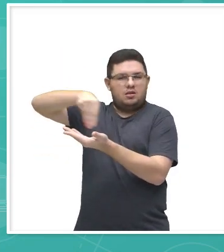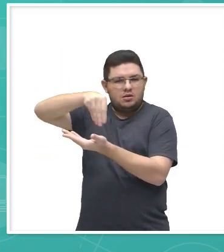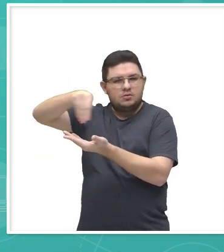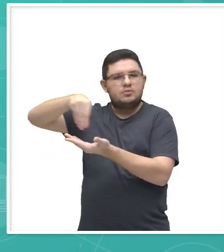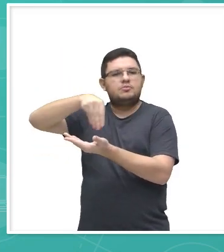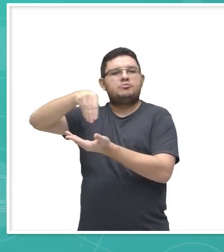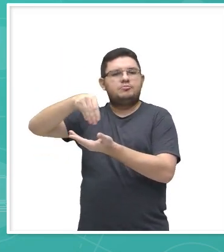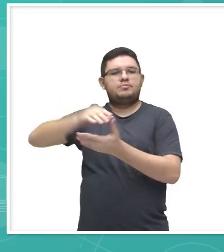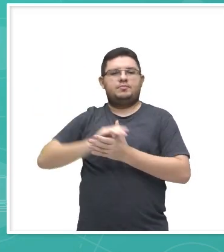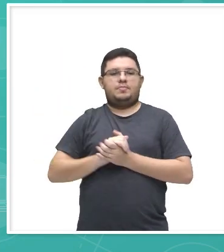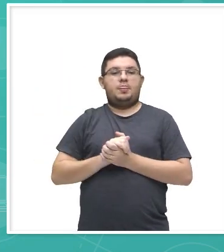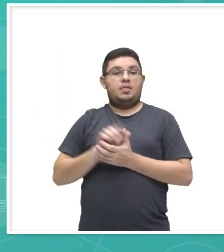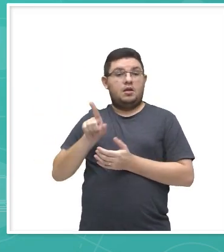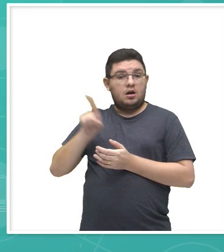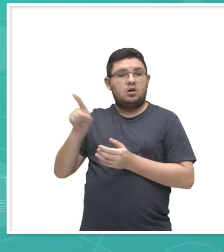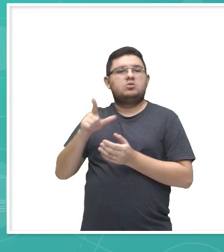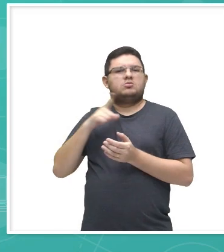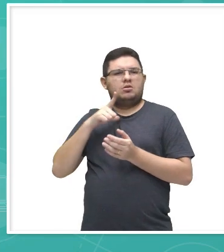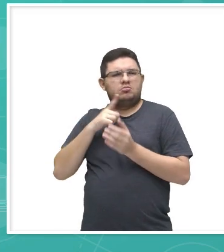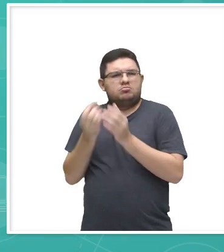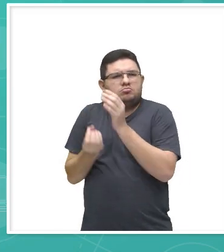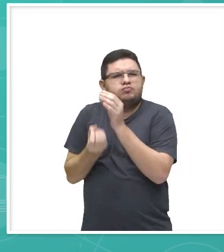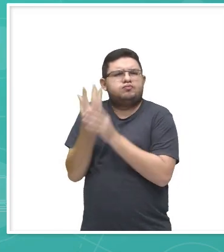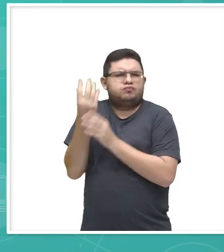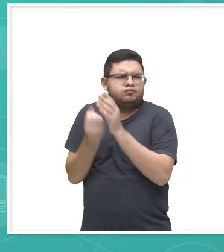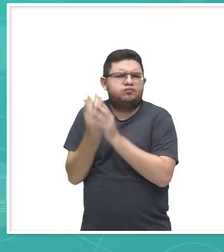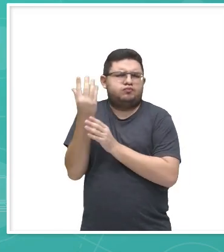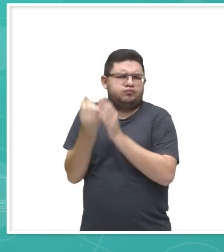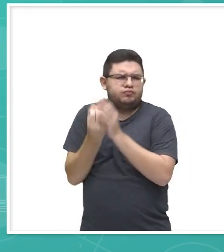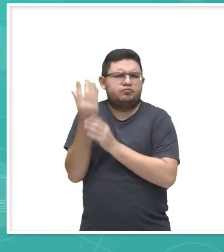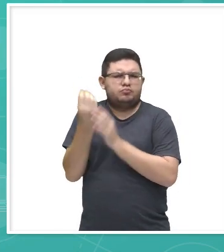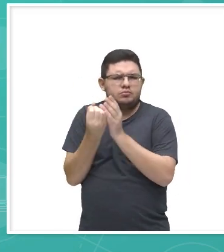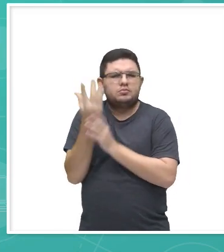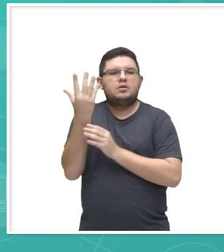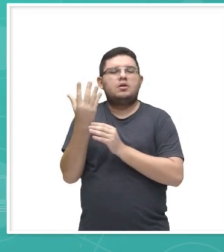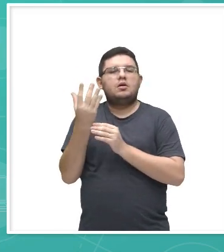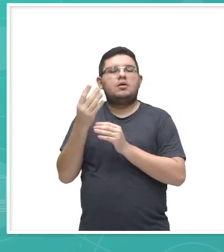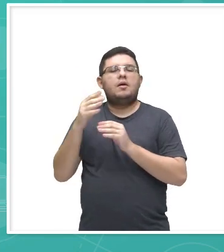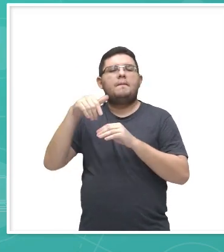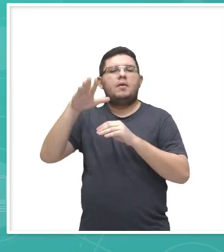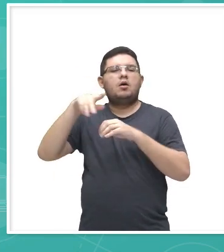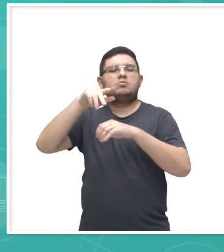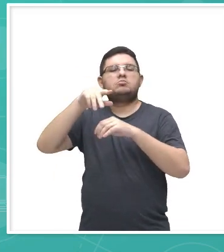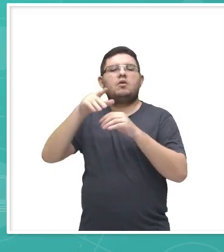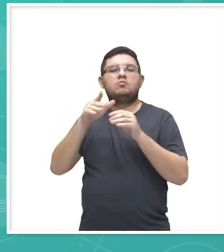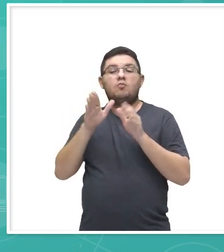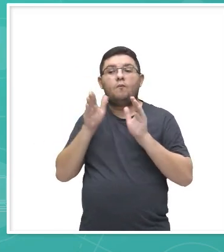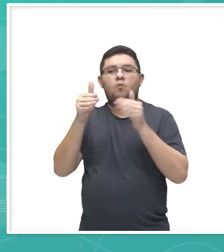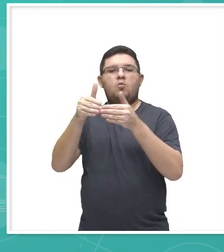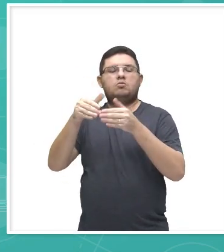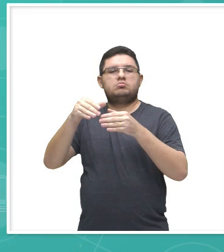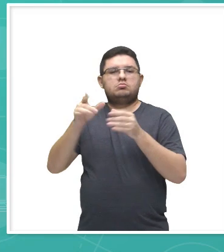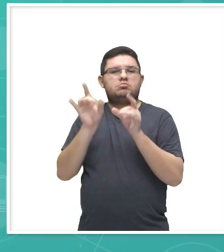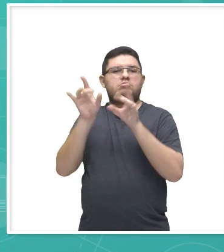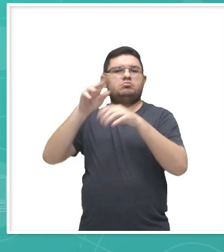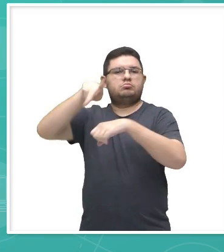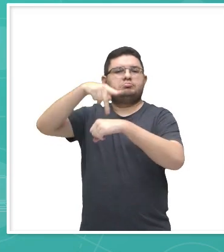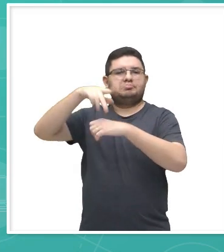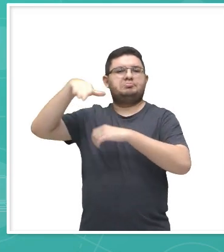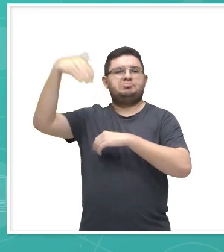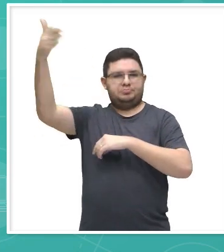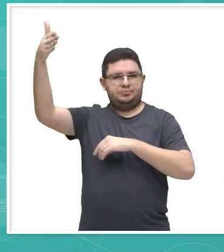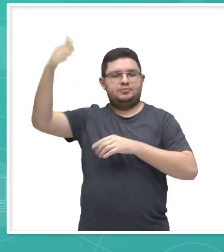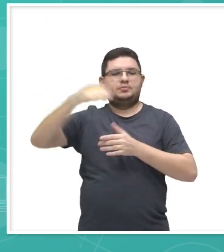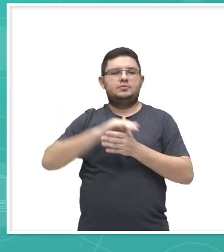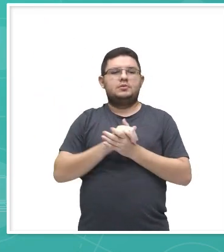da extensiva, voltada aí mais para o mercado externo, né? As grandes extensões de terra, que a gente